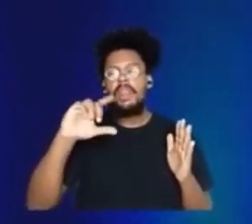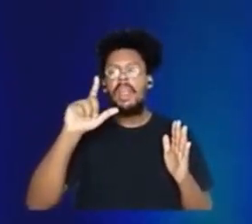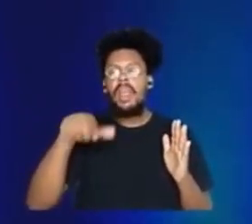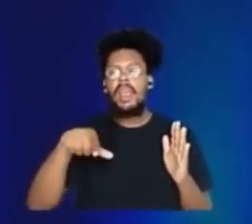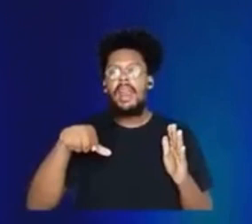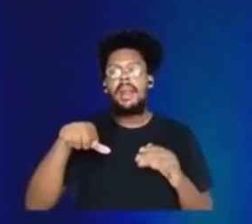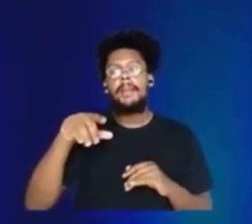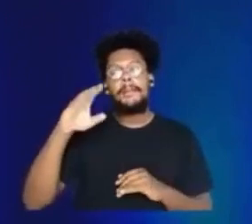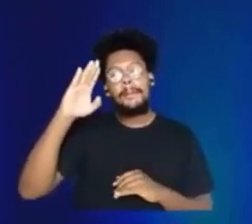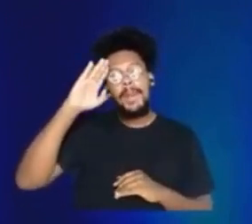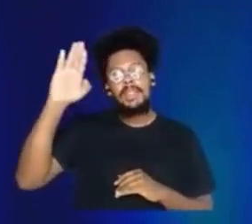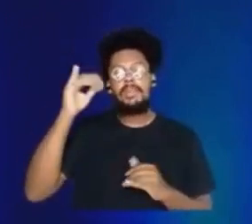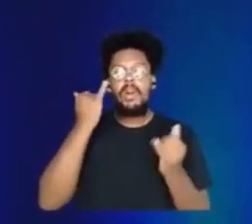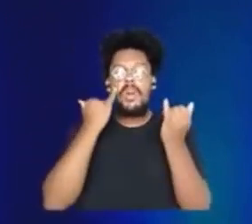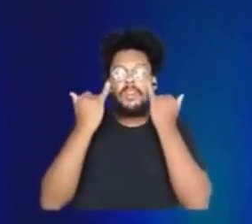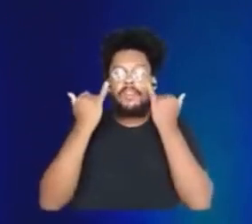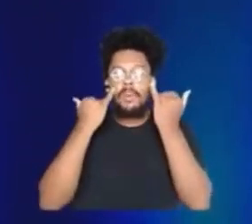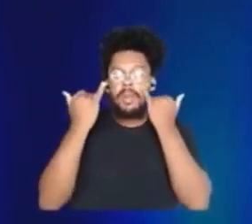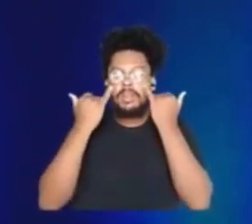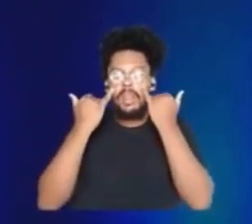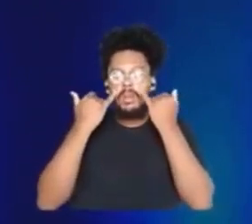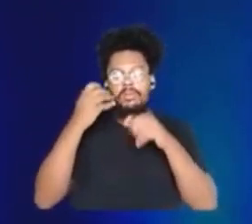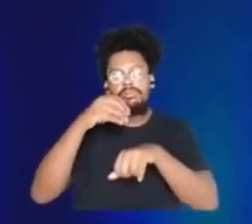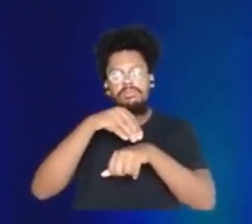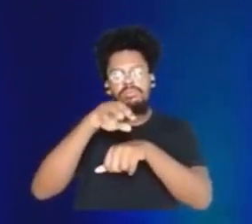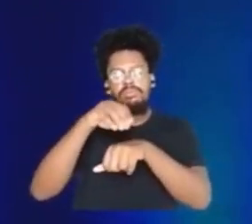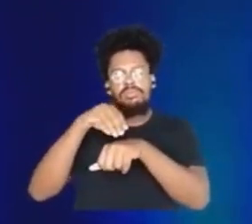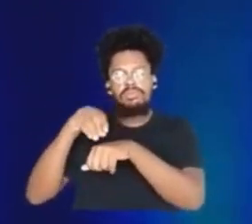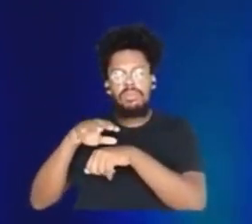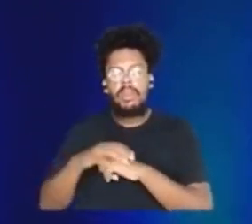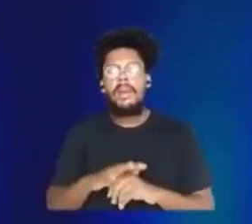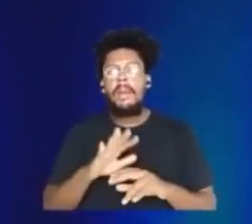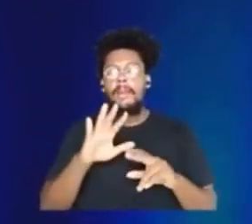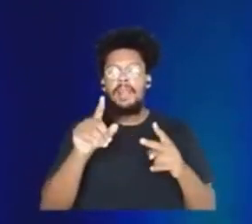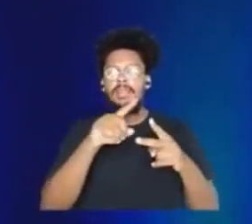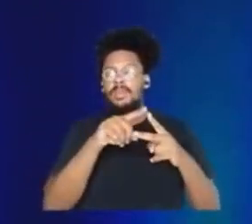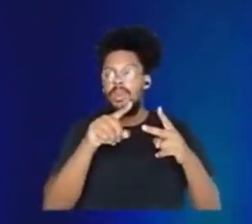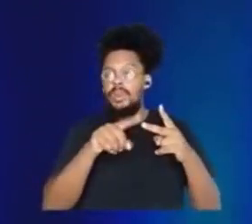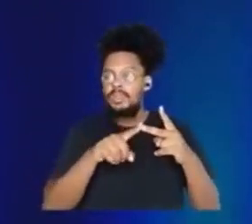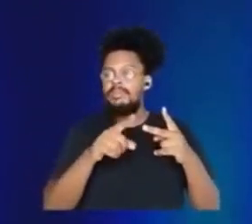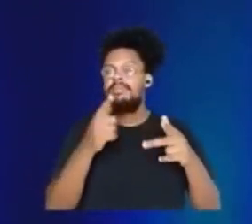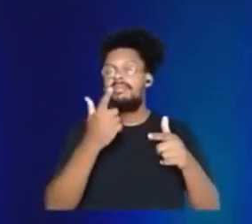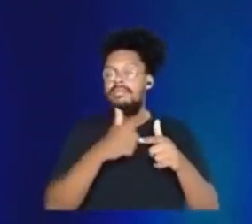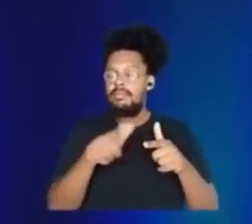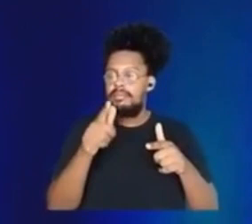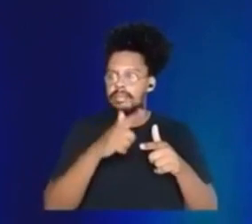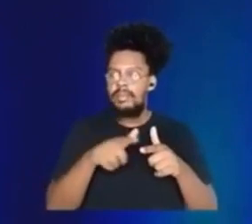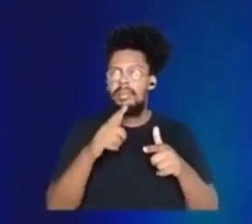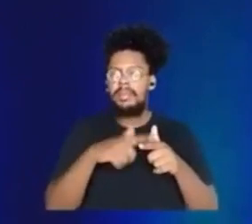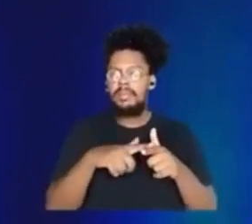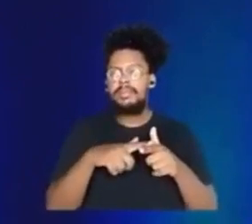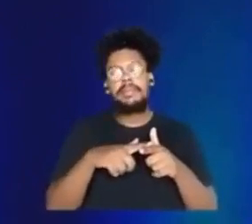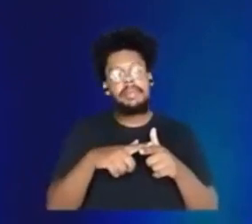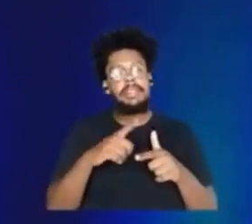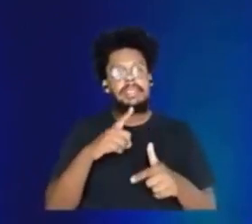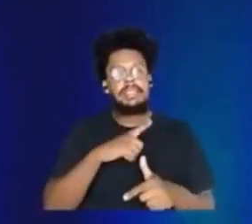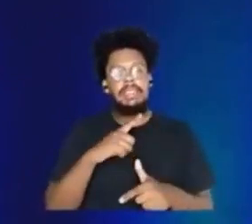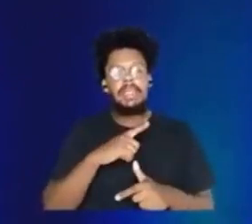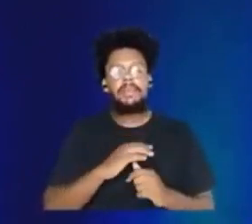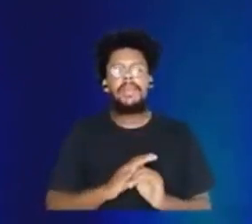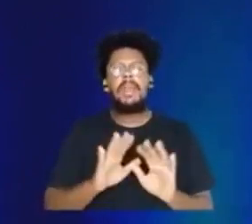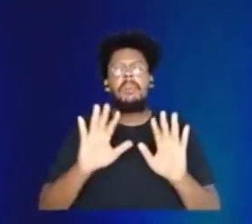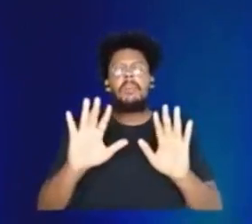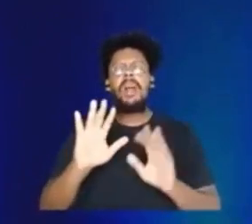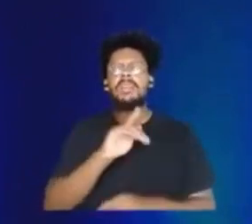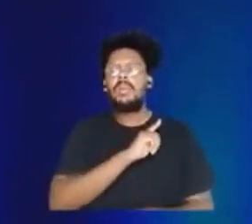esses dois fatores combinados geram, para nós, um problema significativo. E o que o governo tem a ver com isso? Acho que essa é uma das questões que a gente se